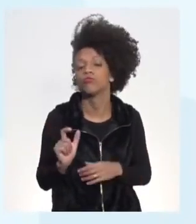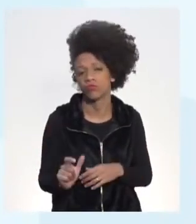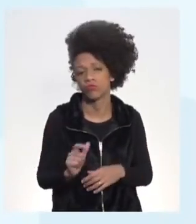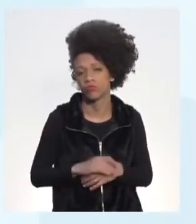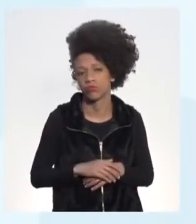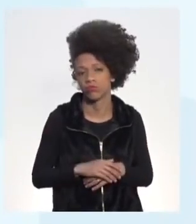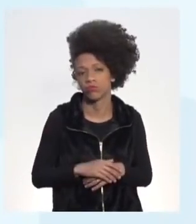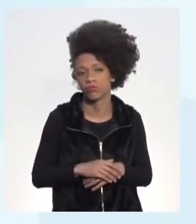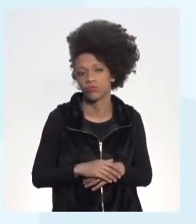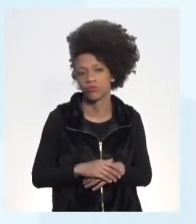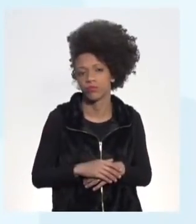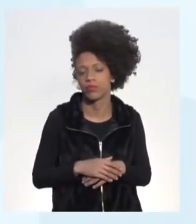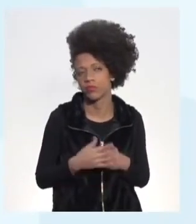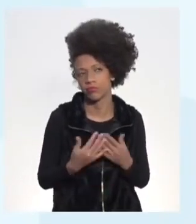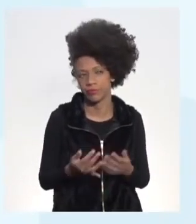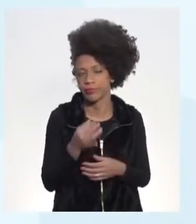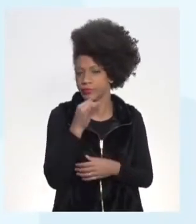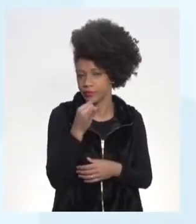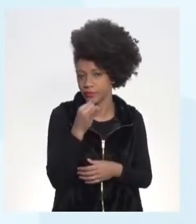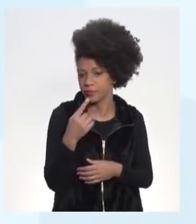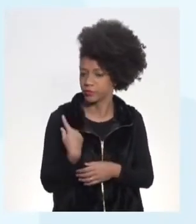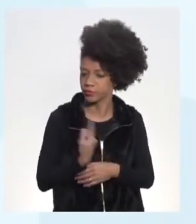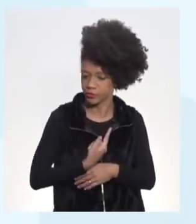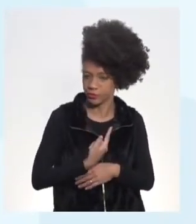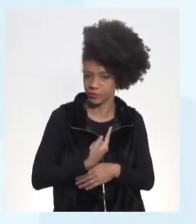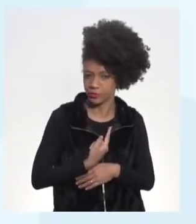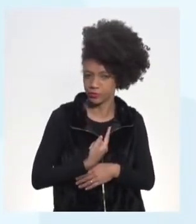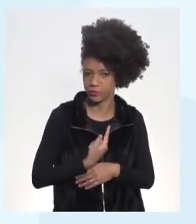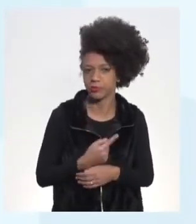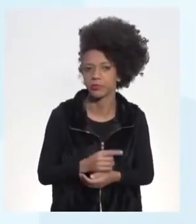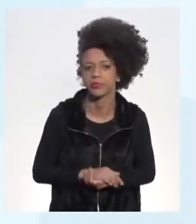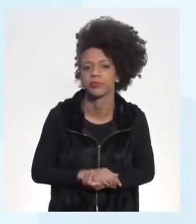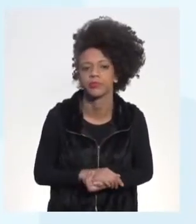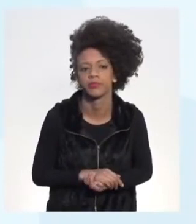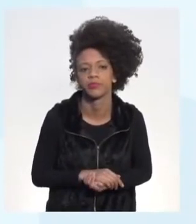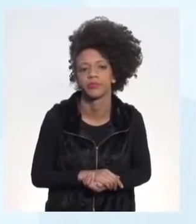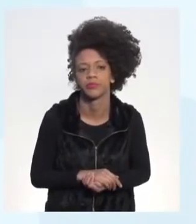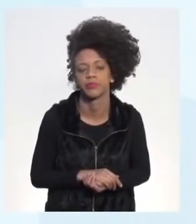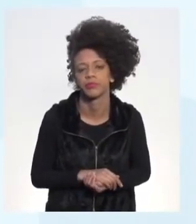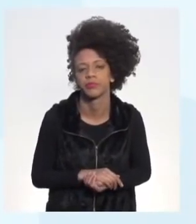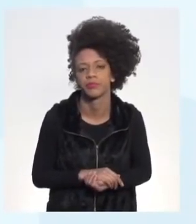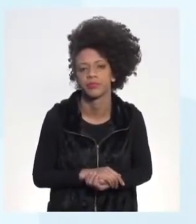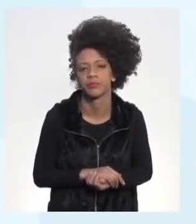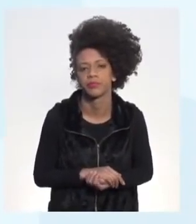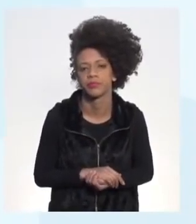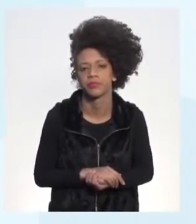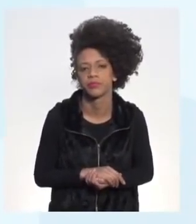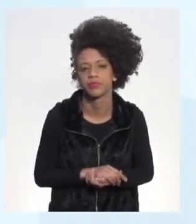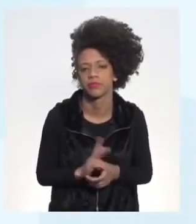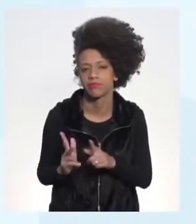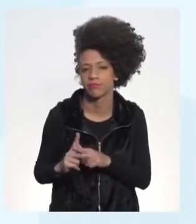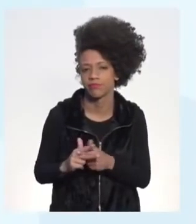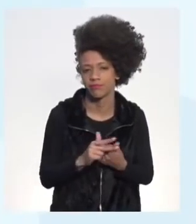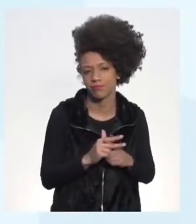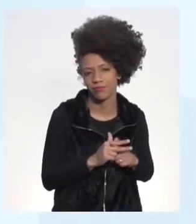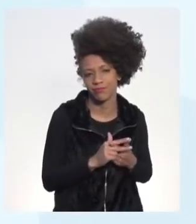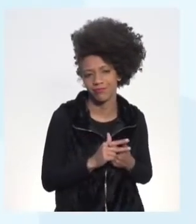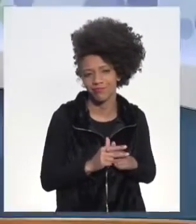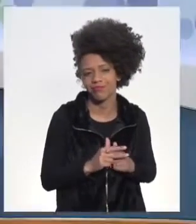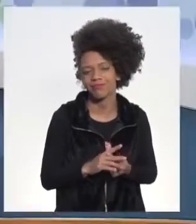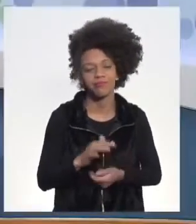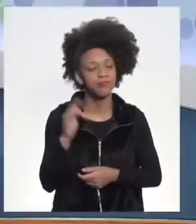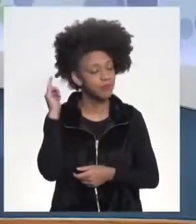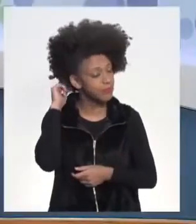A gente tira, no nosso caso, volta, fofo, vai, que eu já esqueci da minha caneta